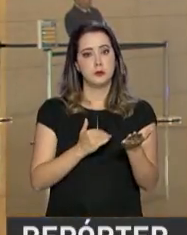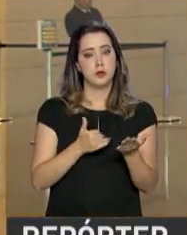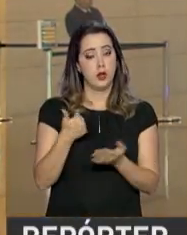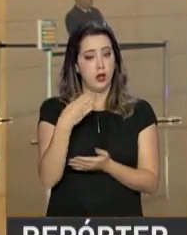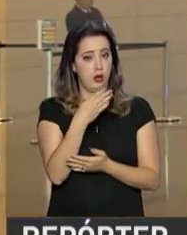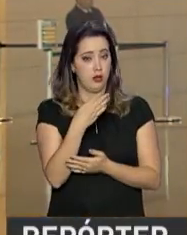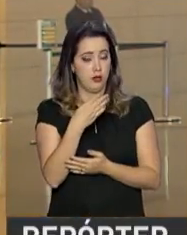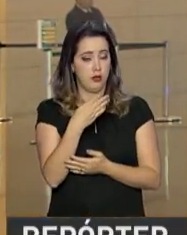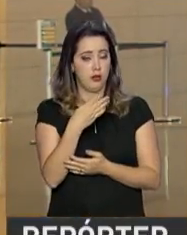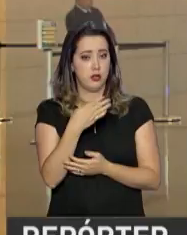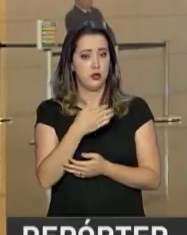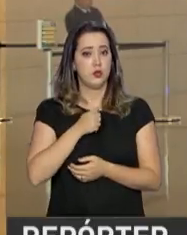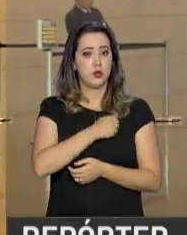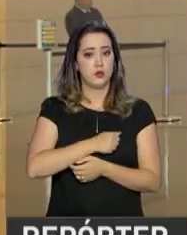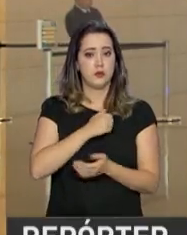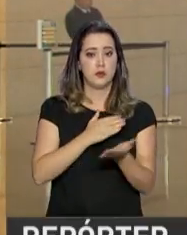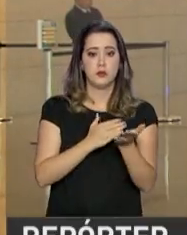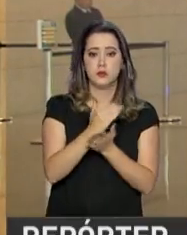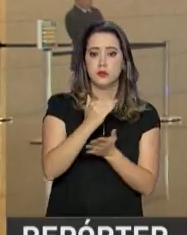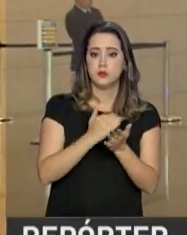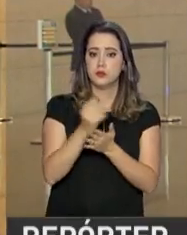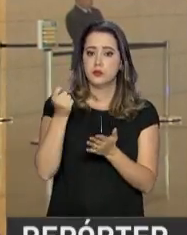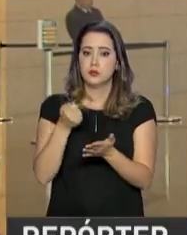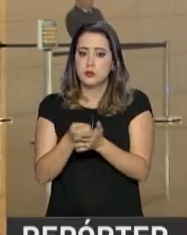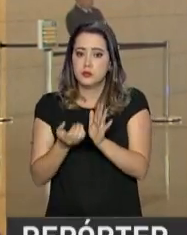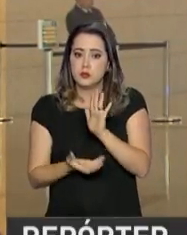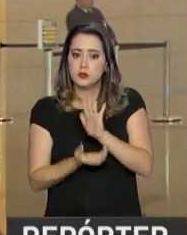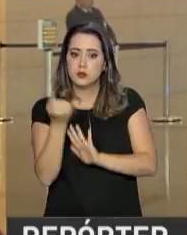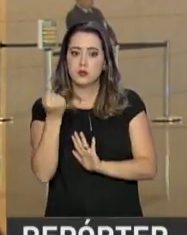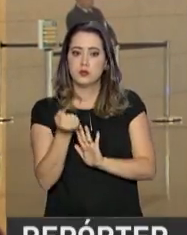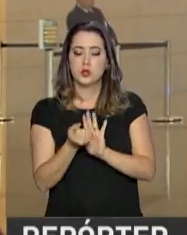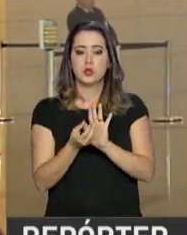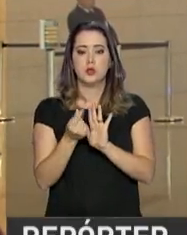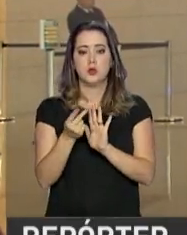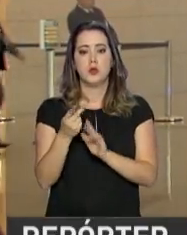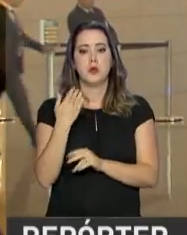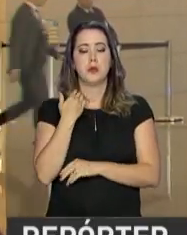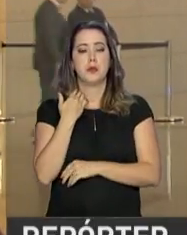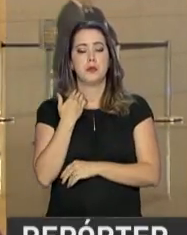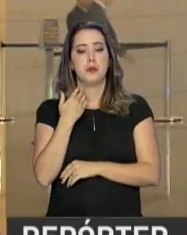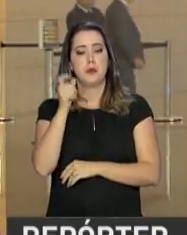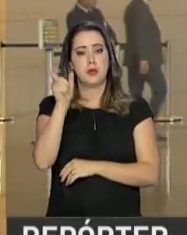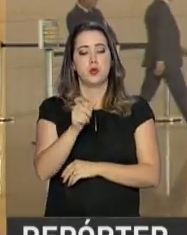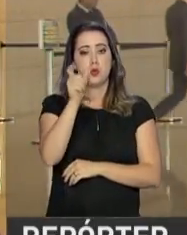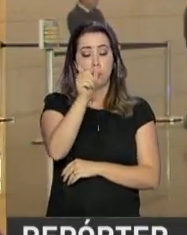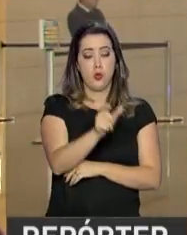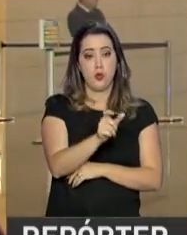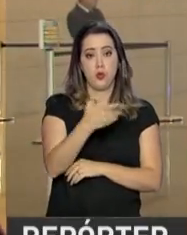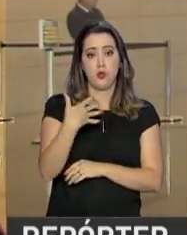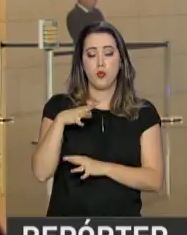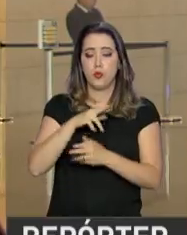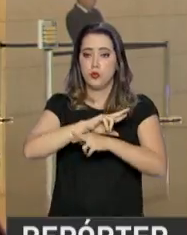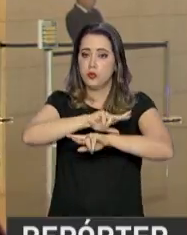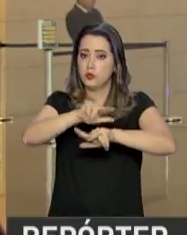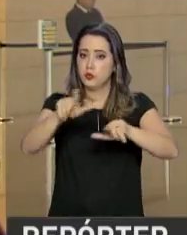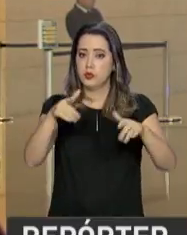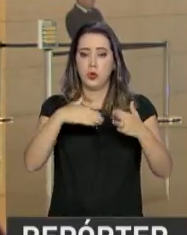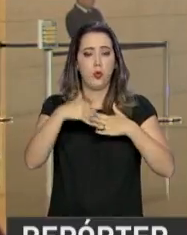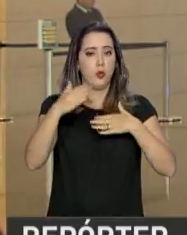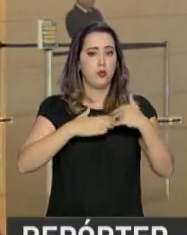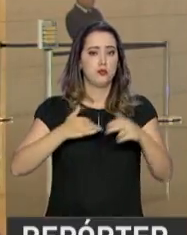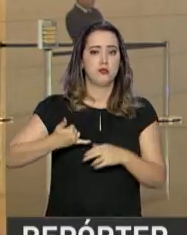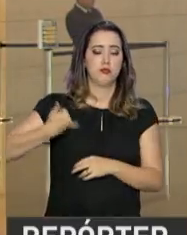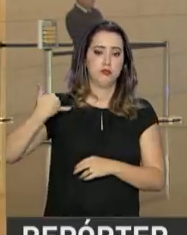a disponibilidade disponibilização dos recursos para os cotistas em geral independente de